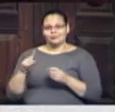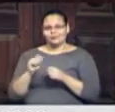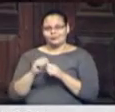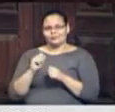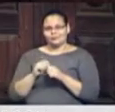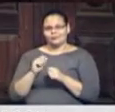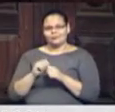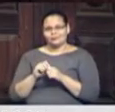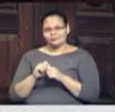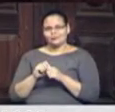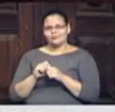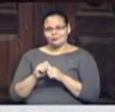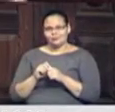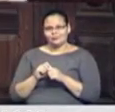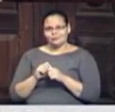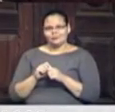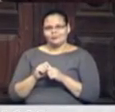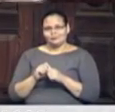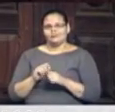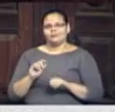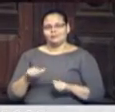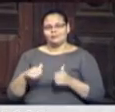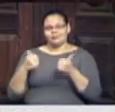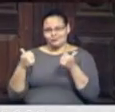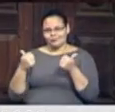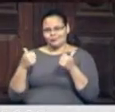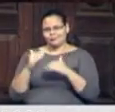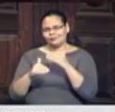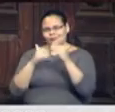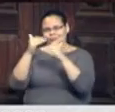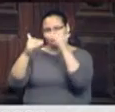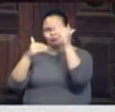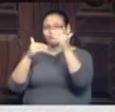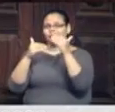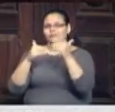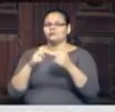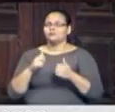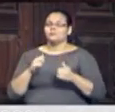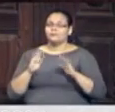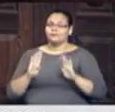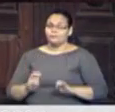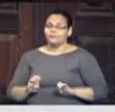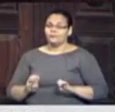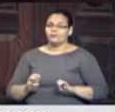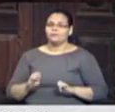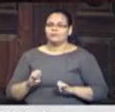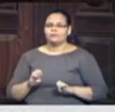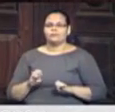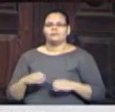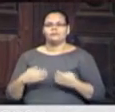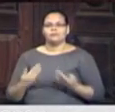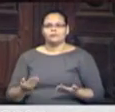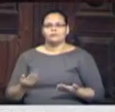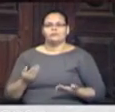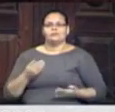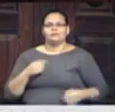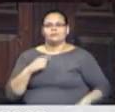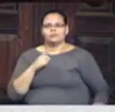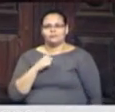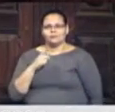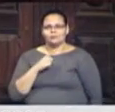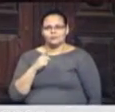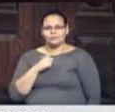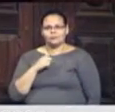fazer uma otimização deste processo. Pois bem, já quando a gente ouve por parte